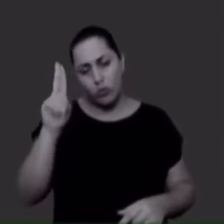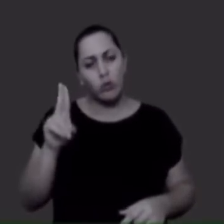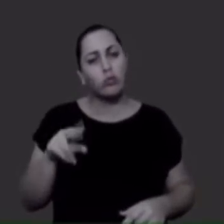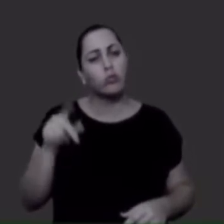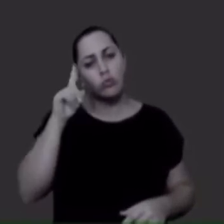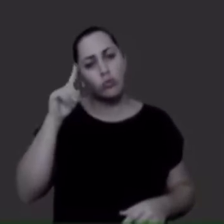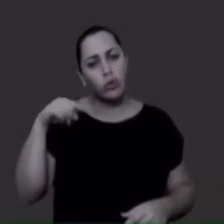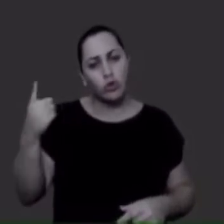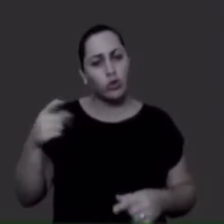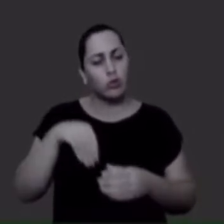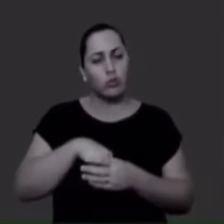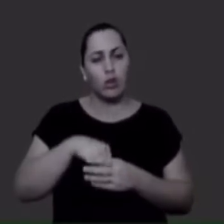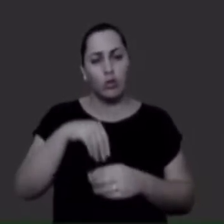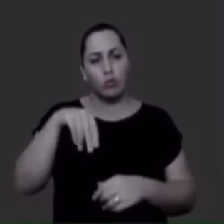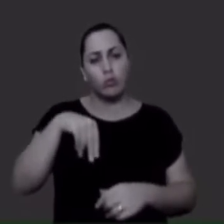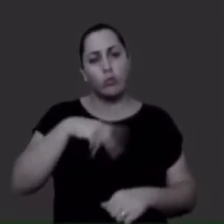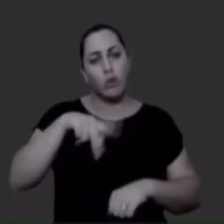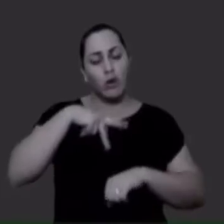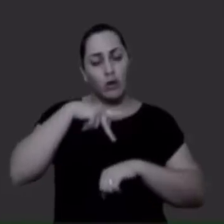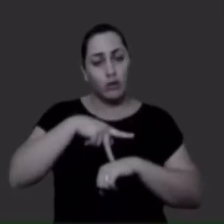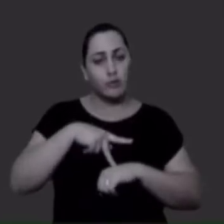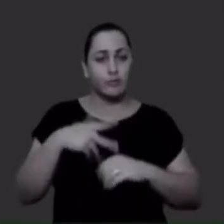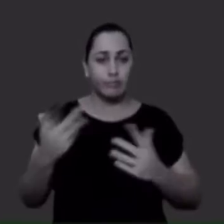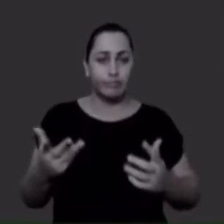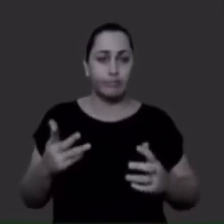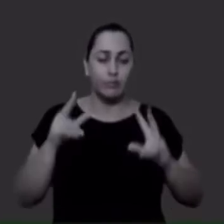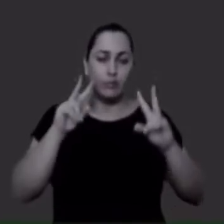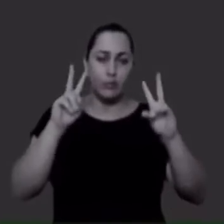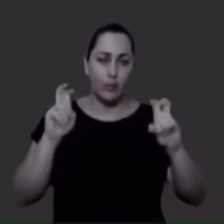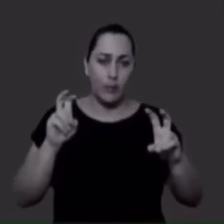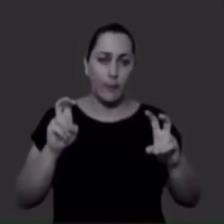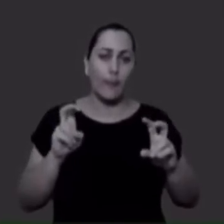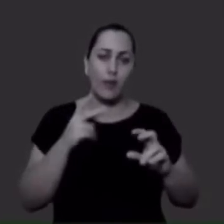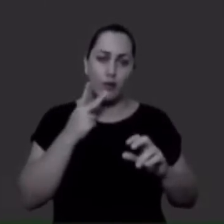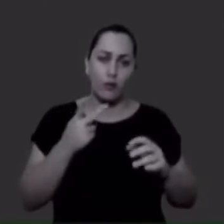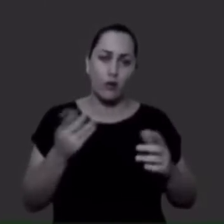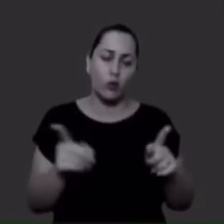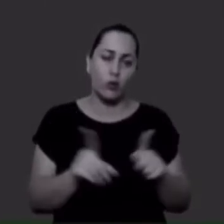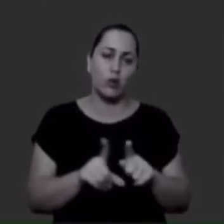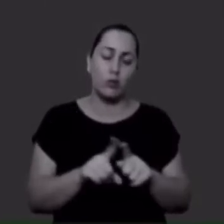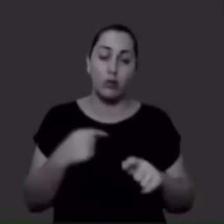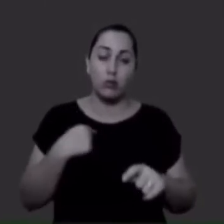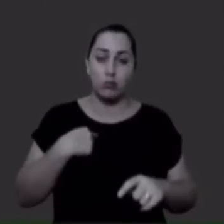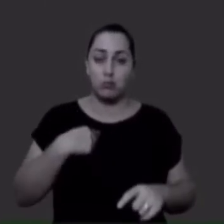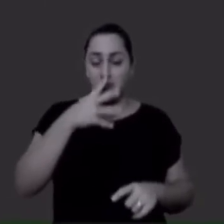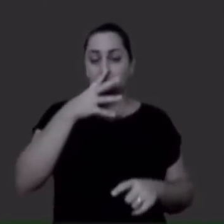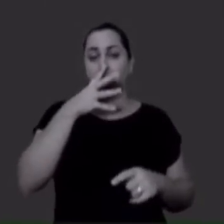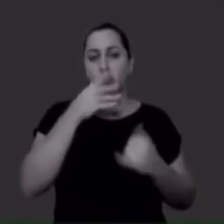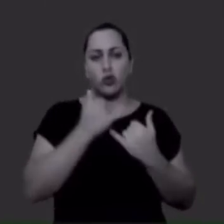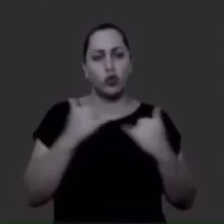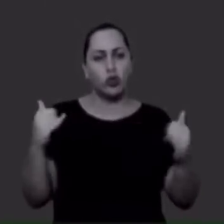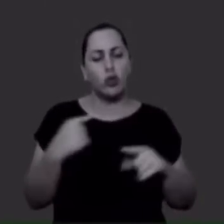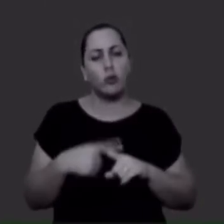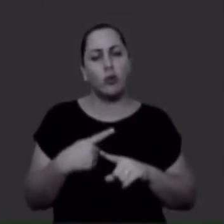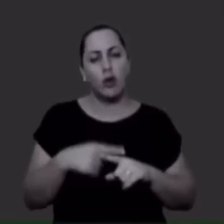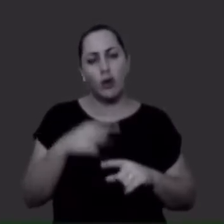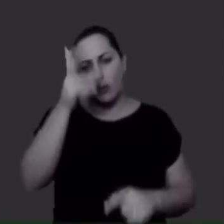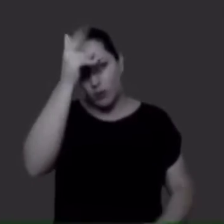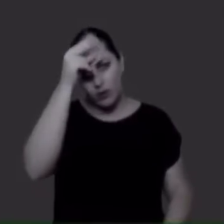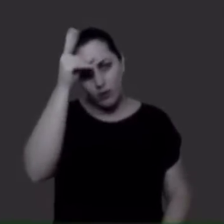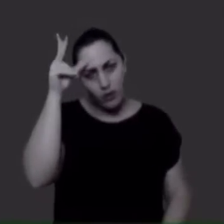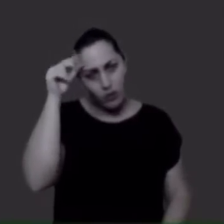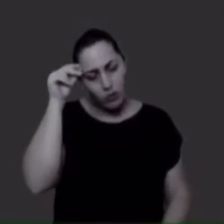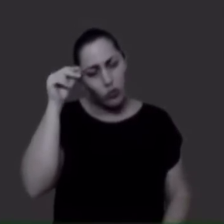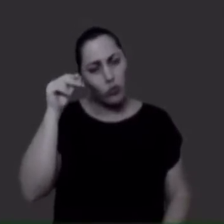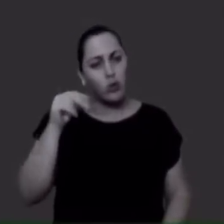nação. Então, esses assuntos foram tocados. O que me choca é você não ter uma prefeitura, infelizmente, não